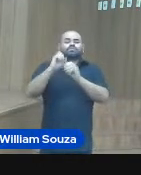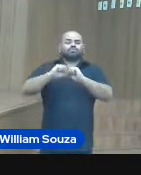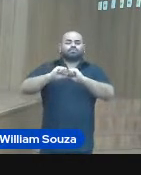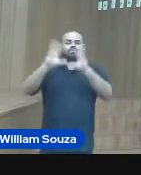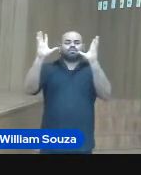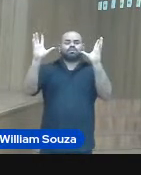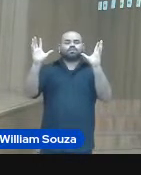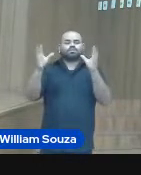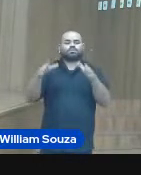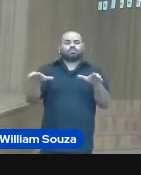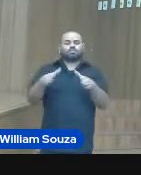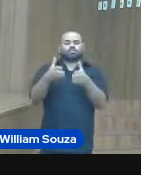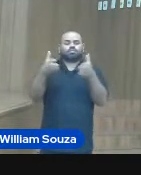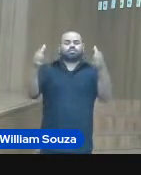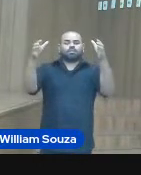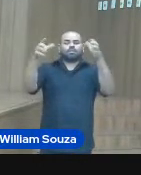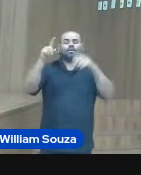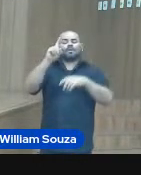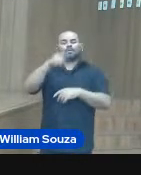de riquezas,